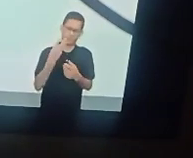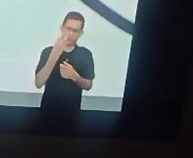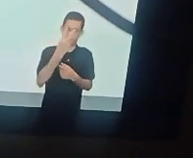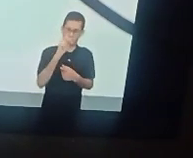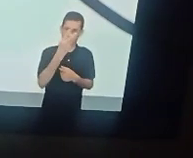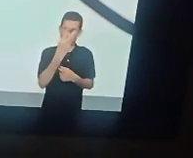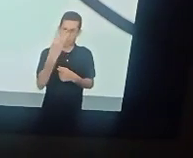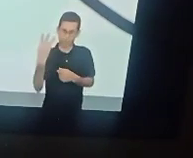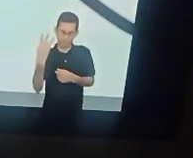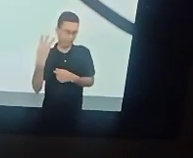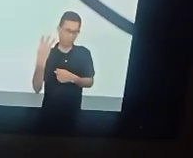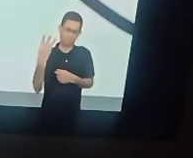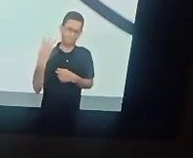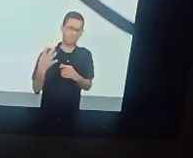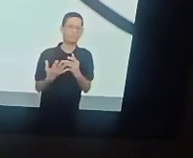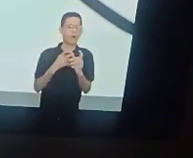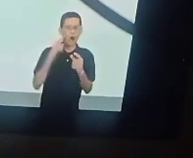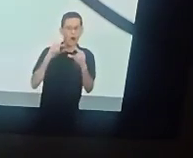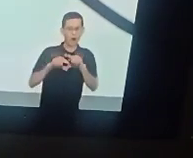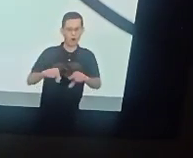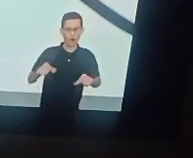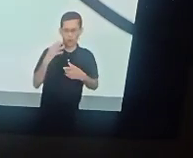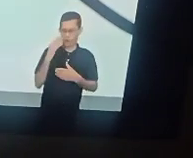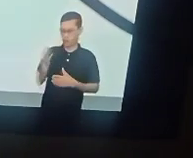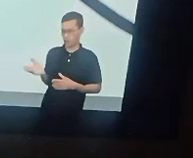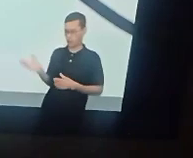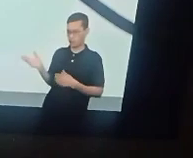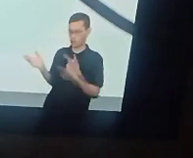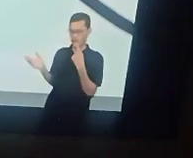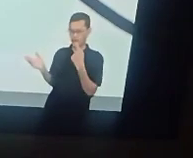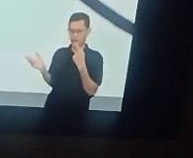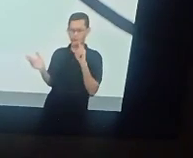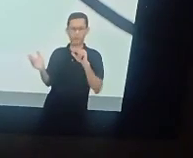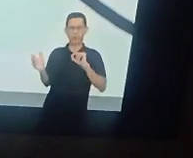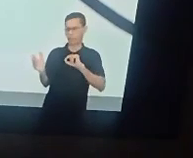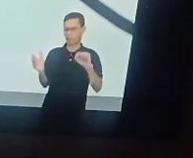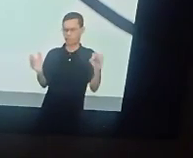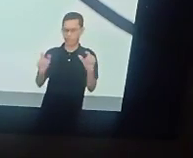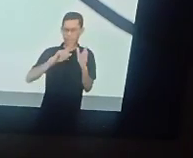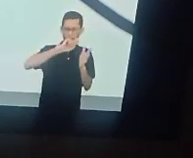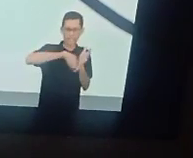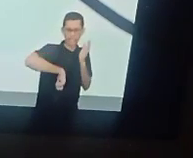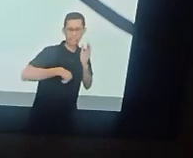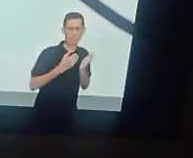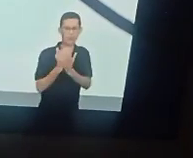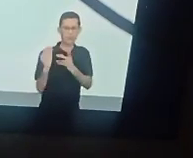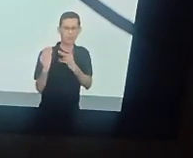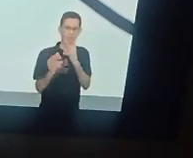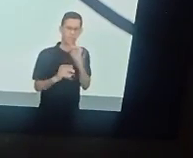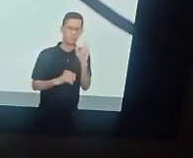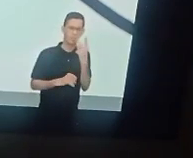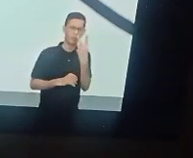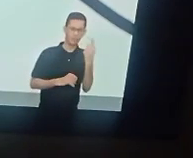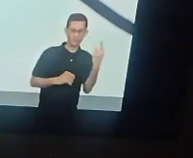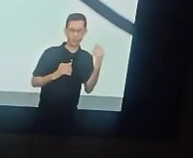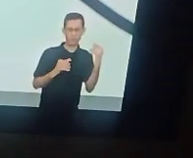um ponto de atenção muito grande. A inscrição, ela vai de 21/9 a